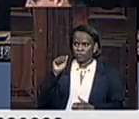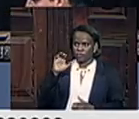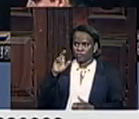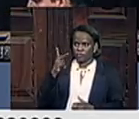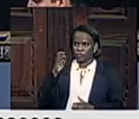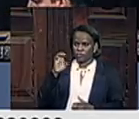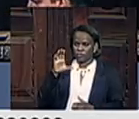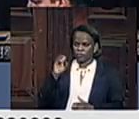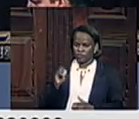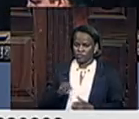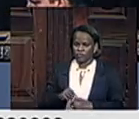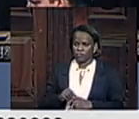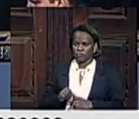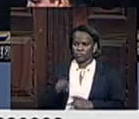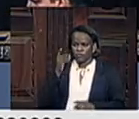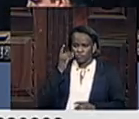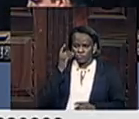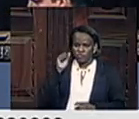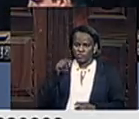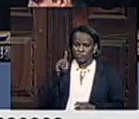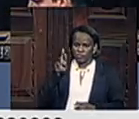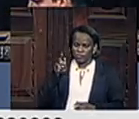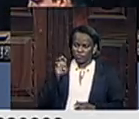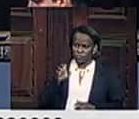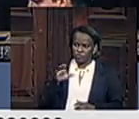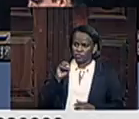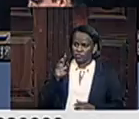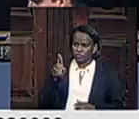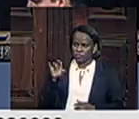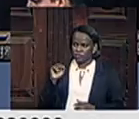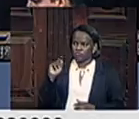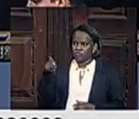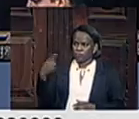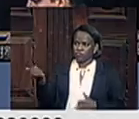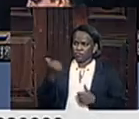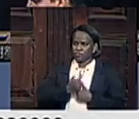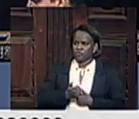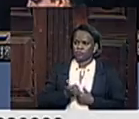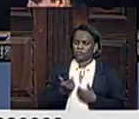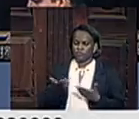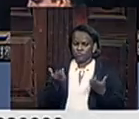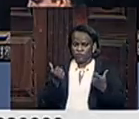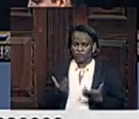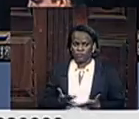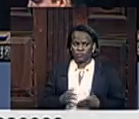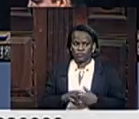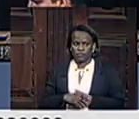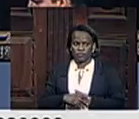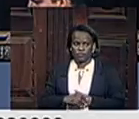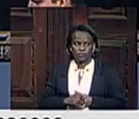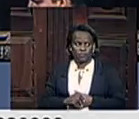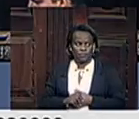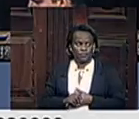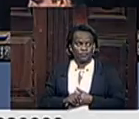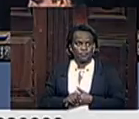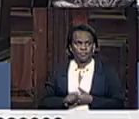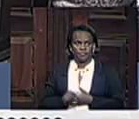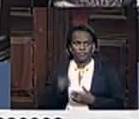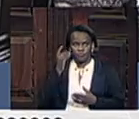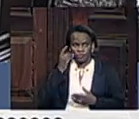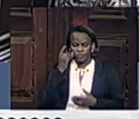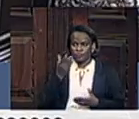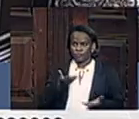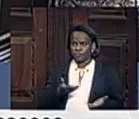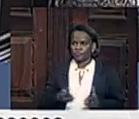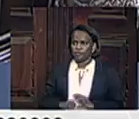Assim que o deputado André Correia chegar, substituirá o deputado Márcio Pacheco na tribuna. Deputado Márcio Pacheco.